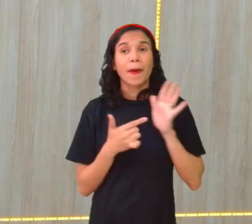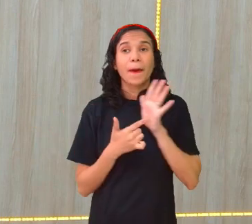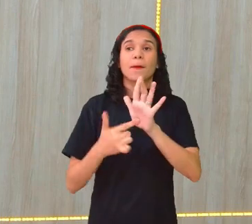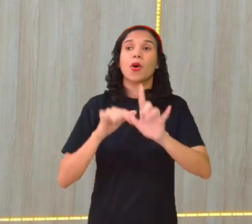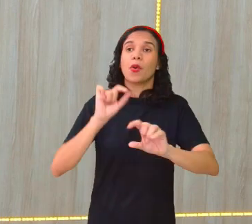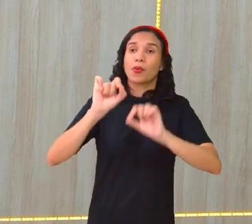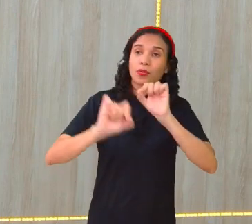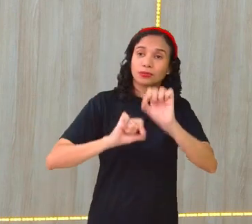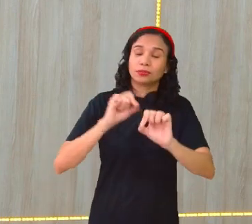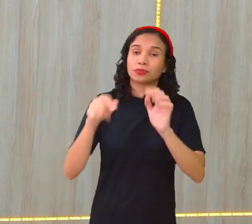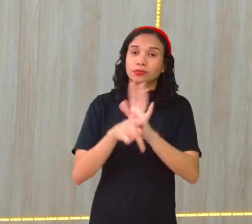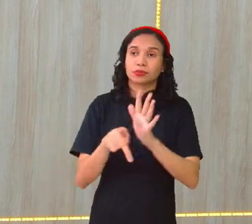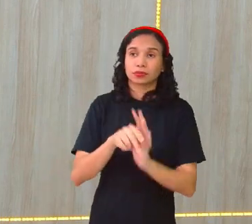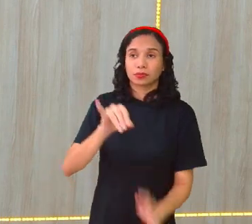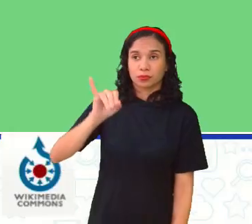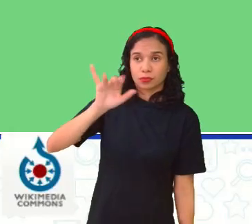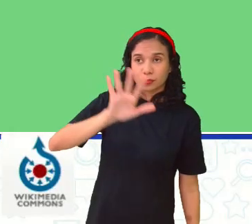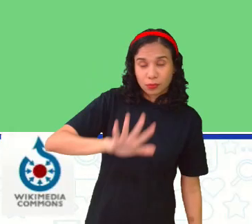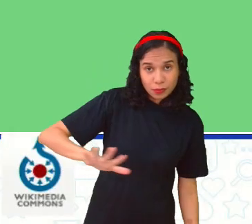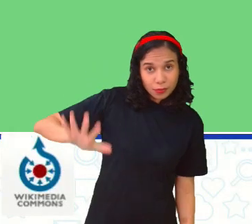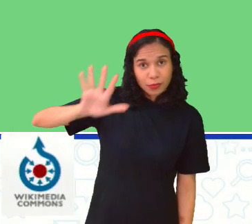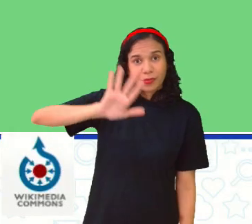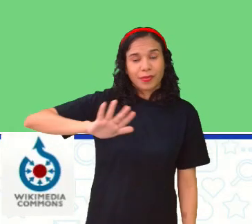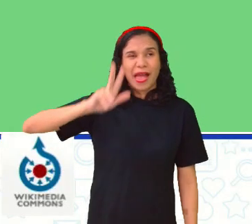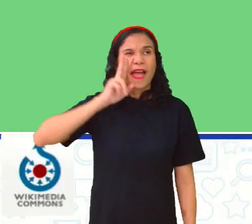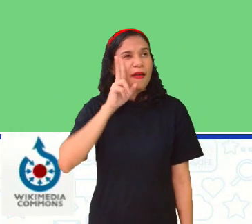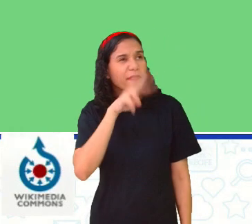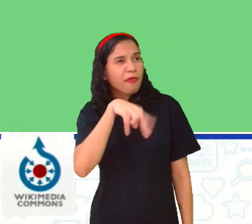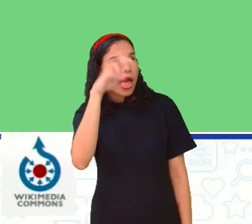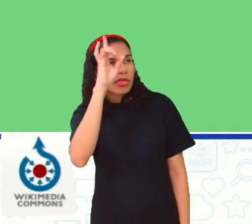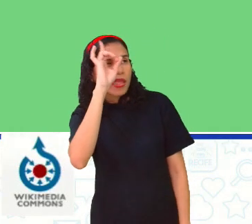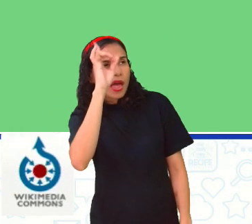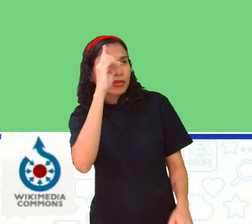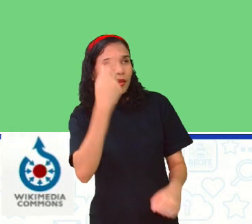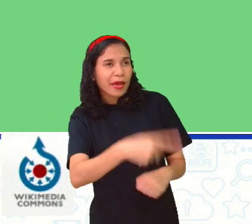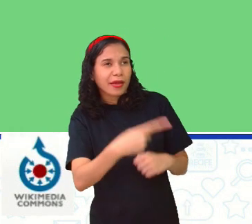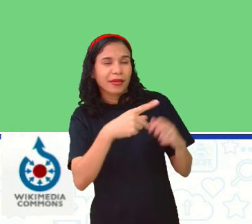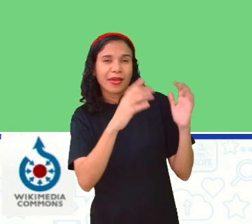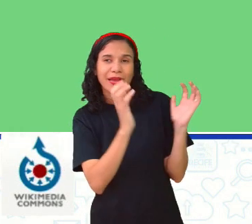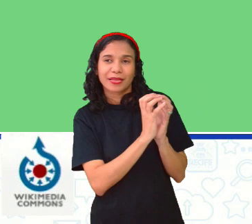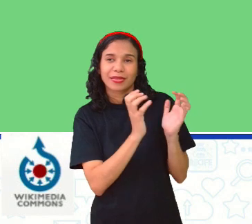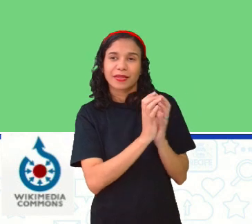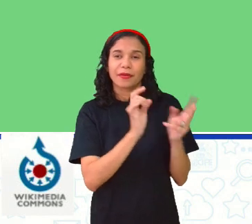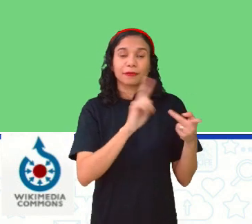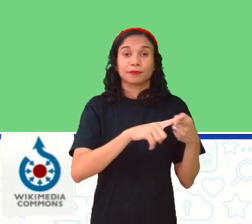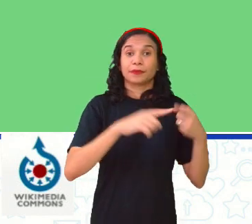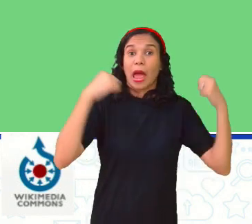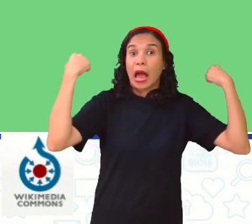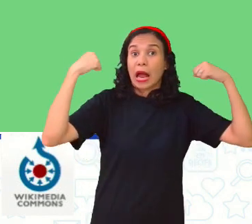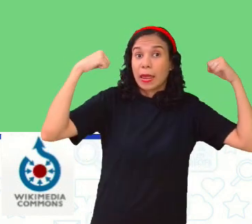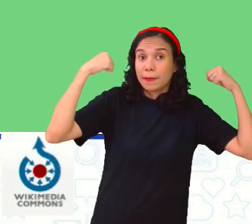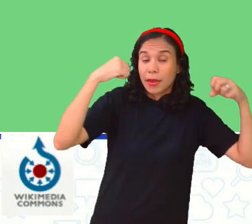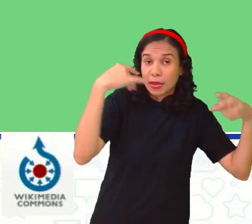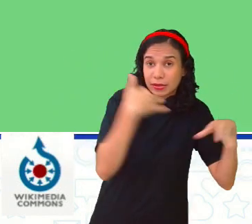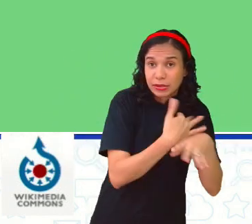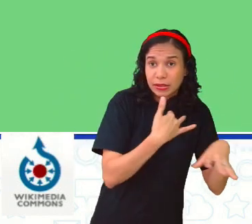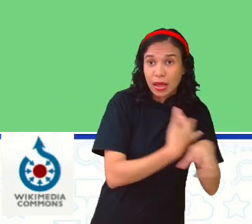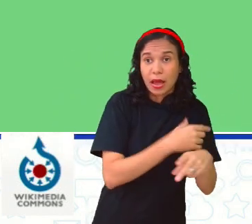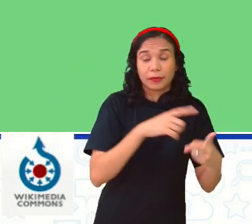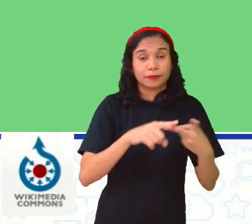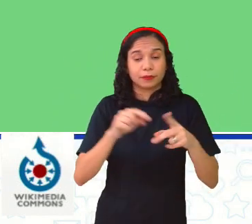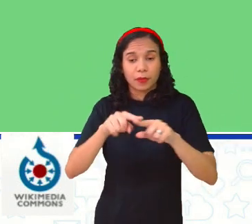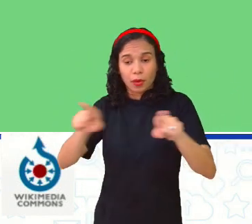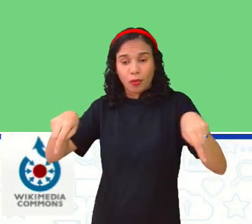temos, eu trouxe assim, imagens que nós vemos diariamente aqui no Recife, né? As academias das cidades, uma quadra